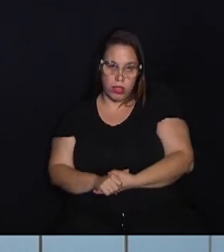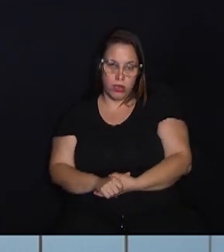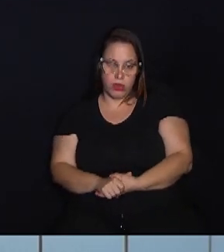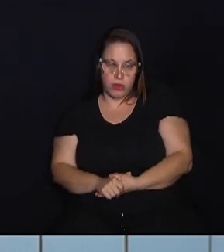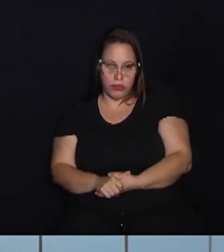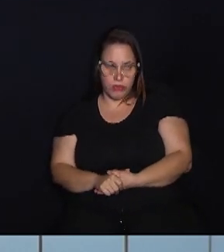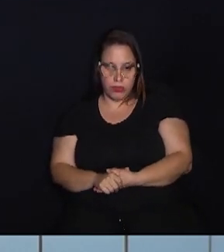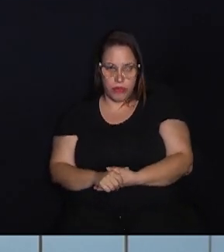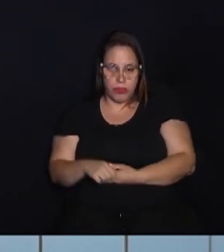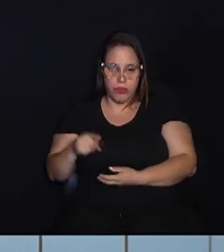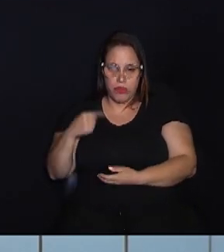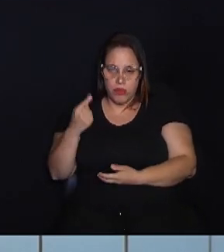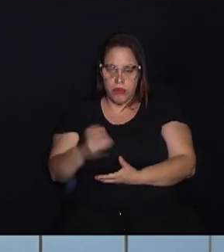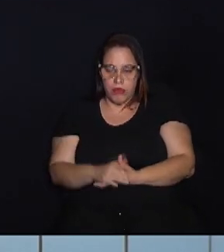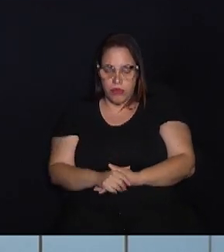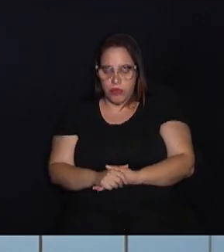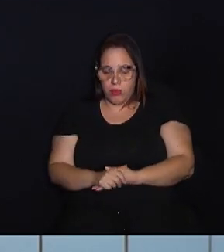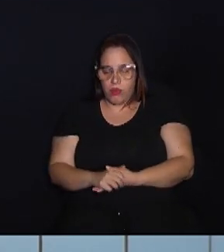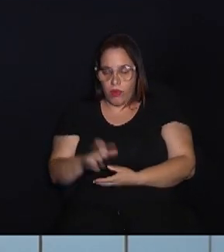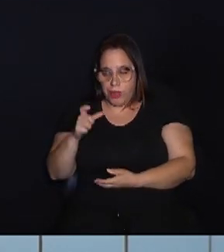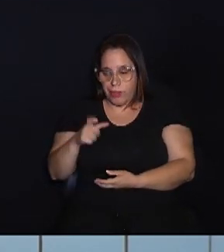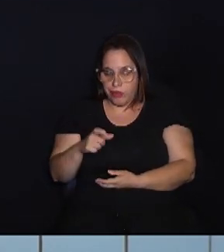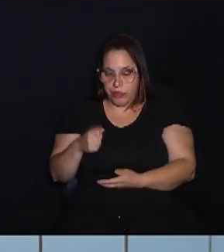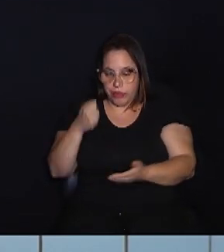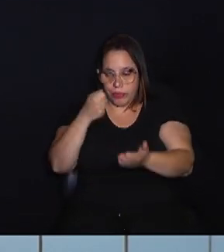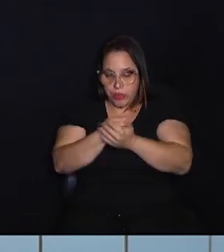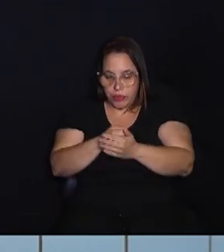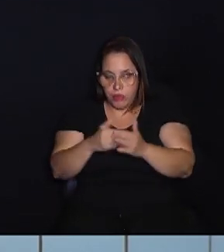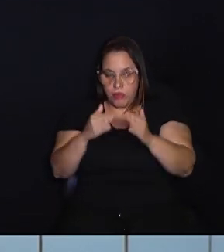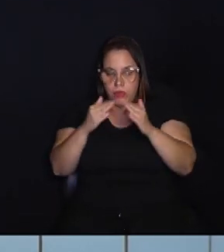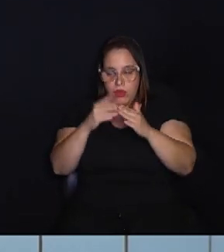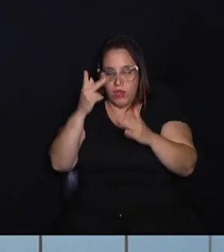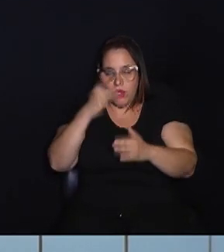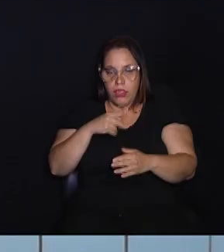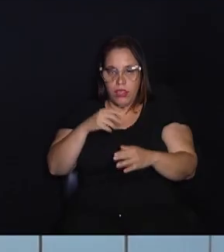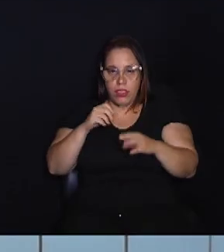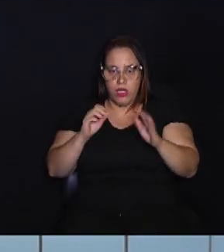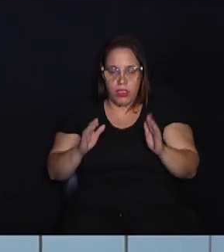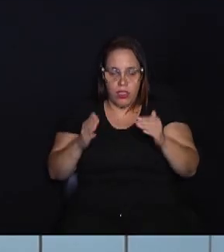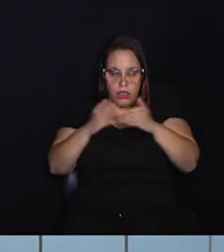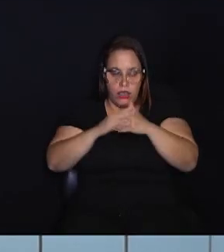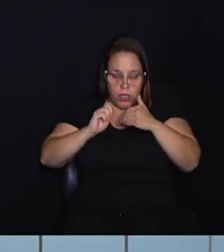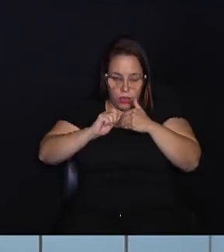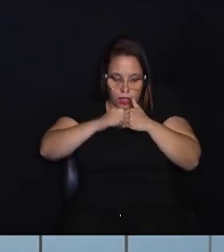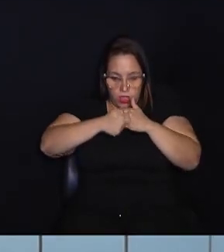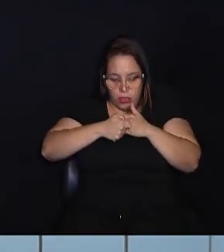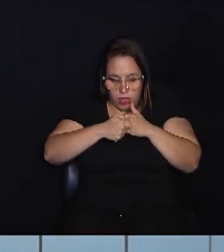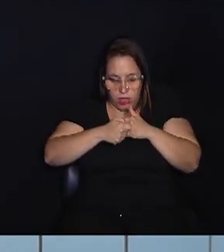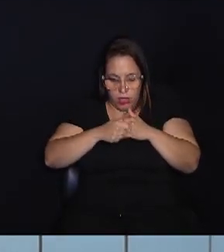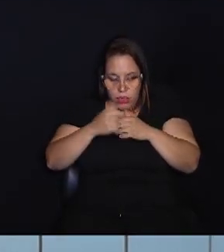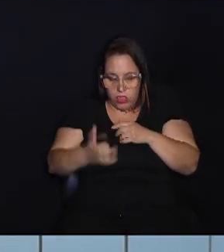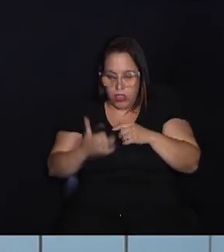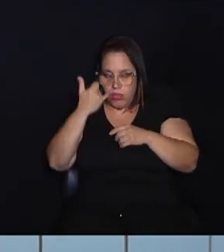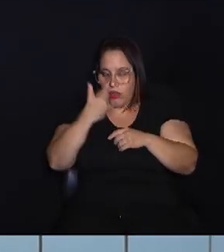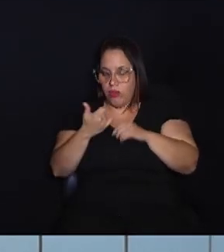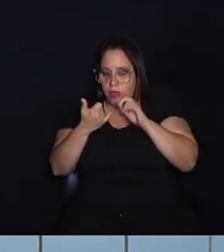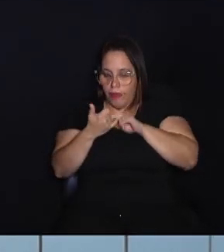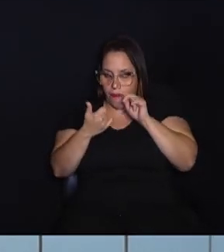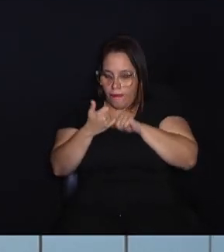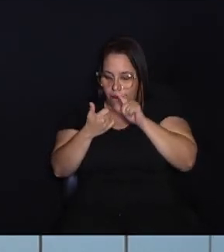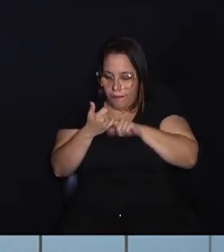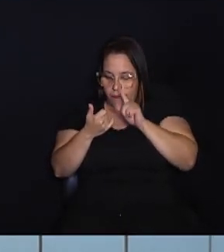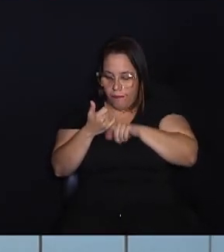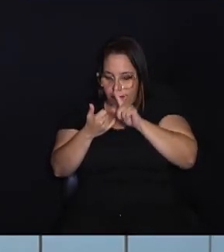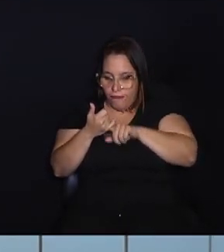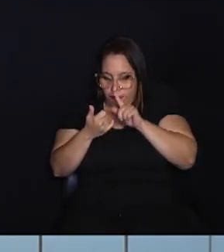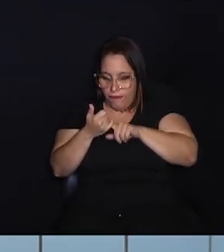E outra, né, a pessoa já aposta dentro da sua casa, trancado no quarto, no banheiro, ele pega o celular e tem acesso. Sim. Então,